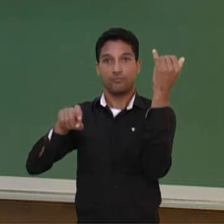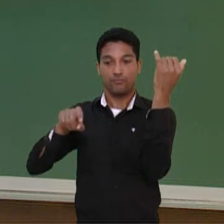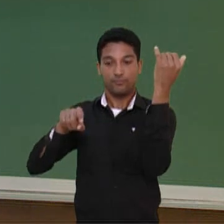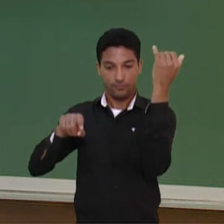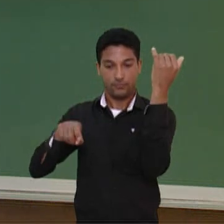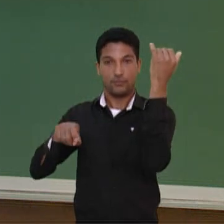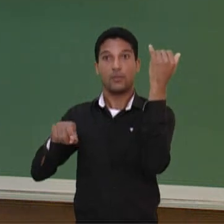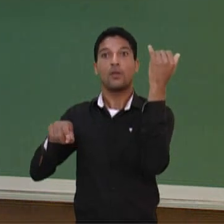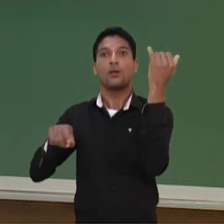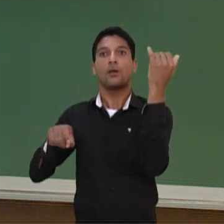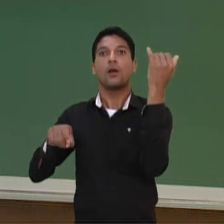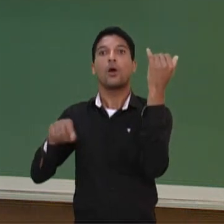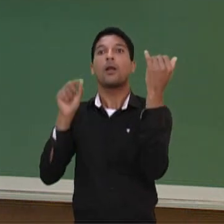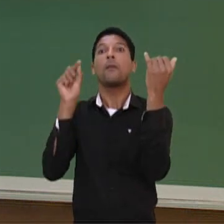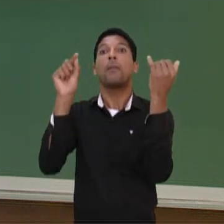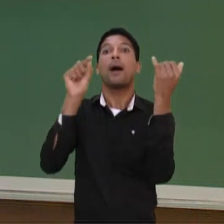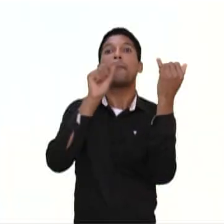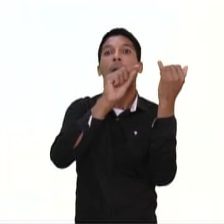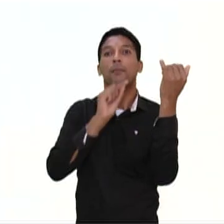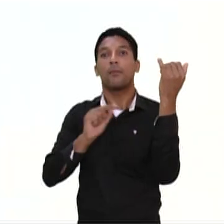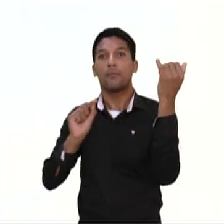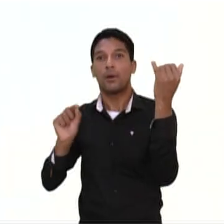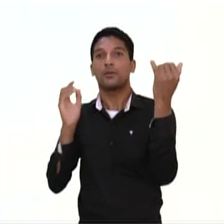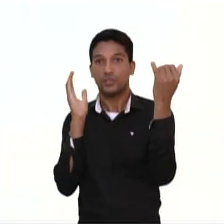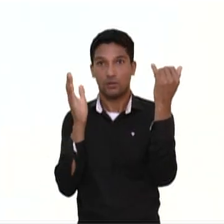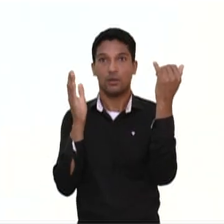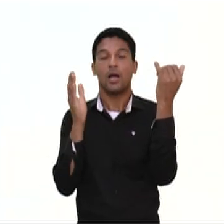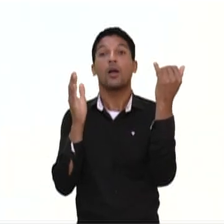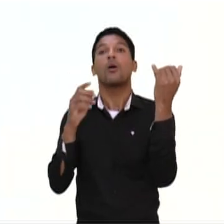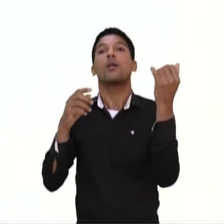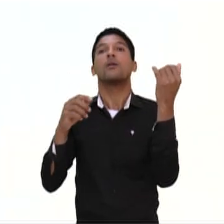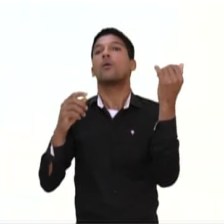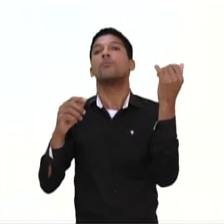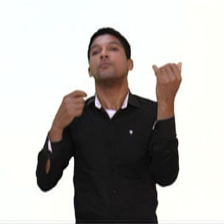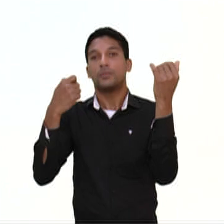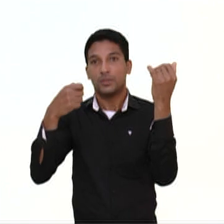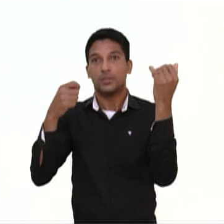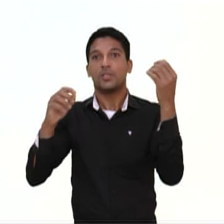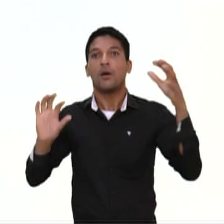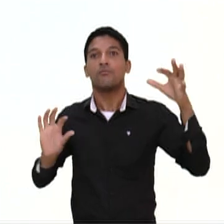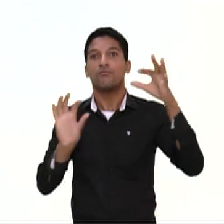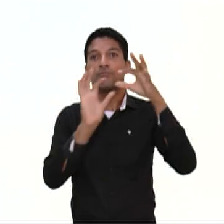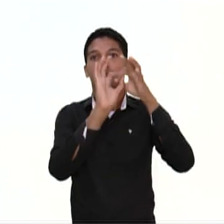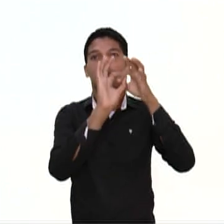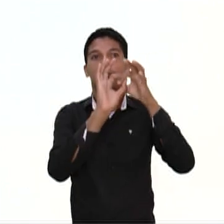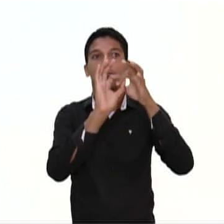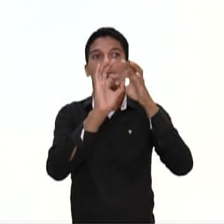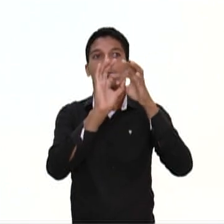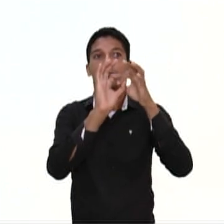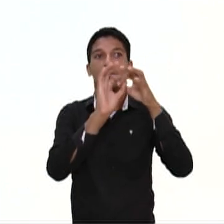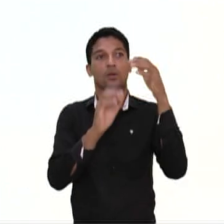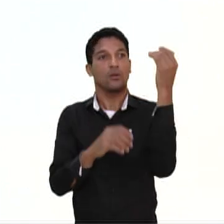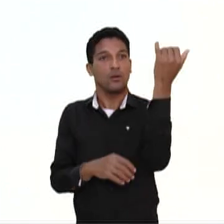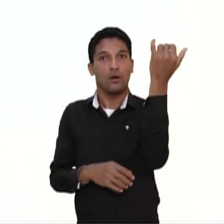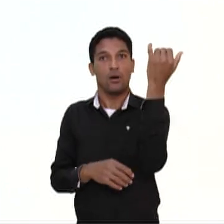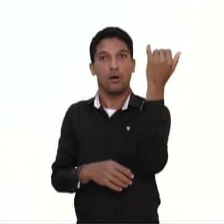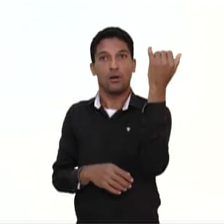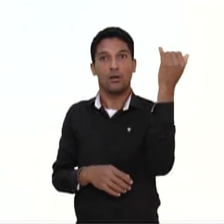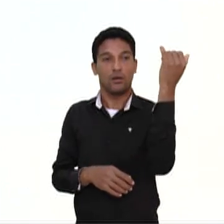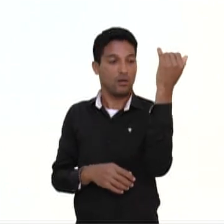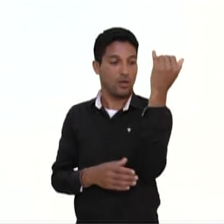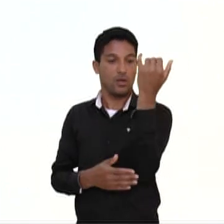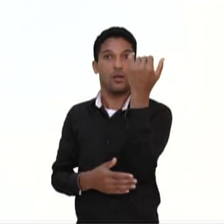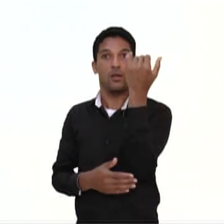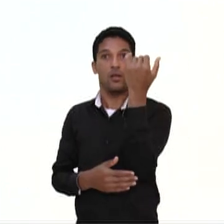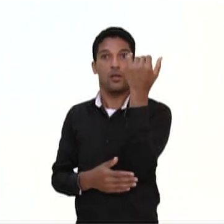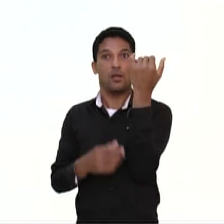passo? Ligamos os pontos assim obtidos. Então, eu tenho de volta aqui todos os pontos. O que eu vou fazer? Eu vou traçar uma linha, mas essa linha não é com